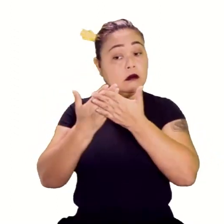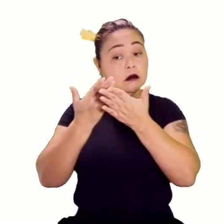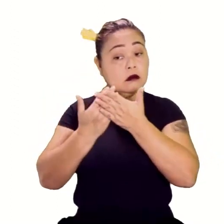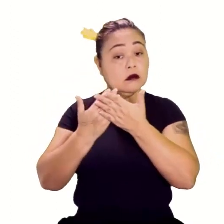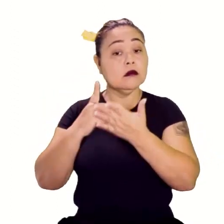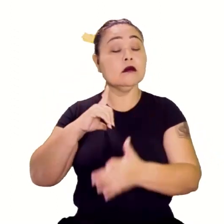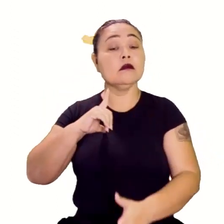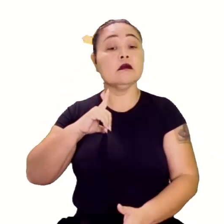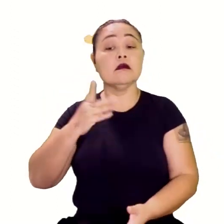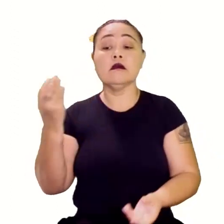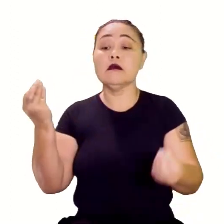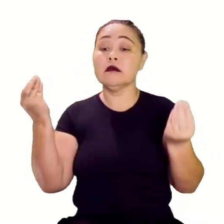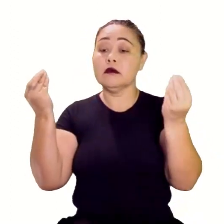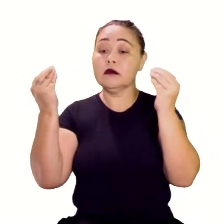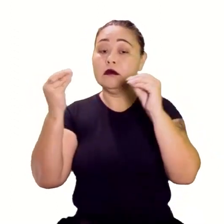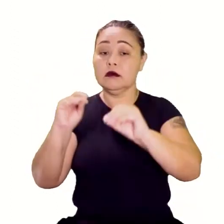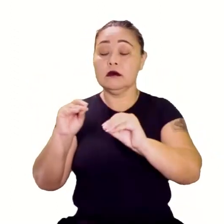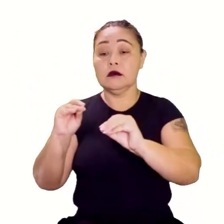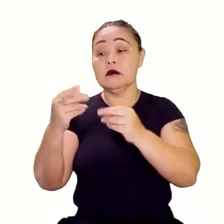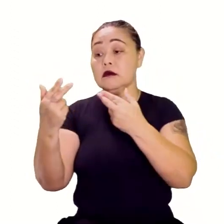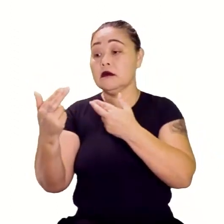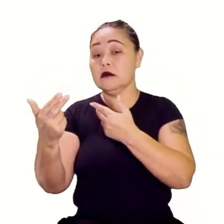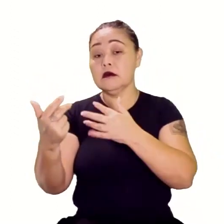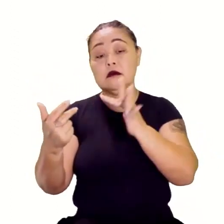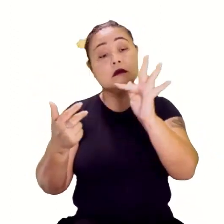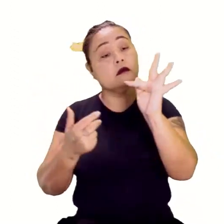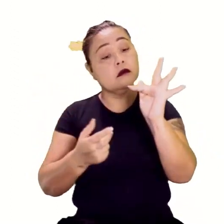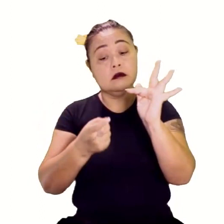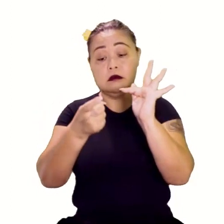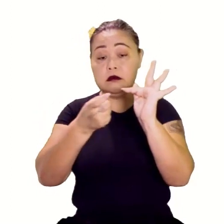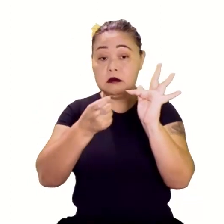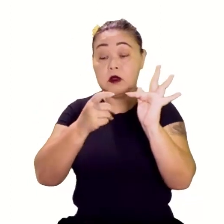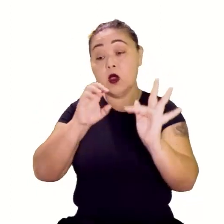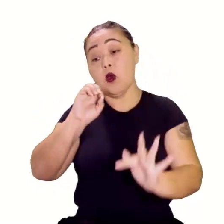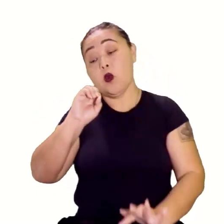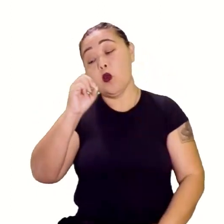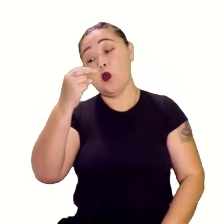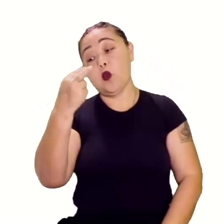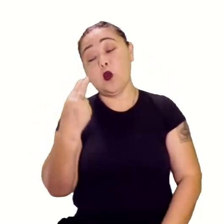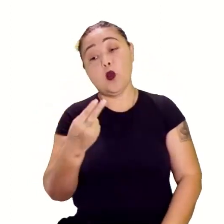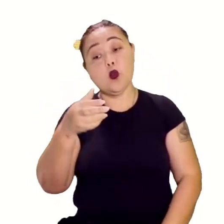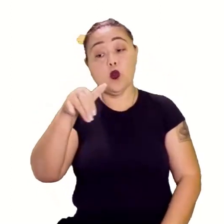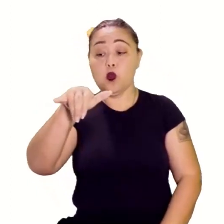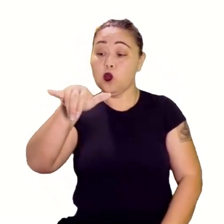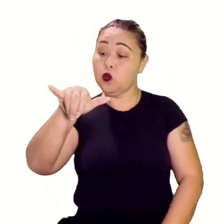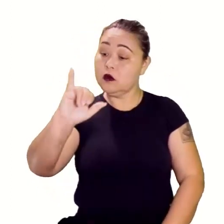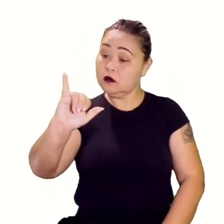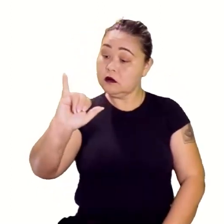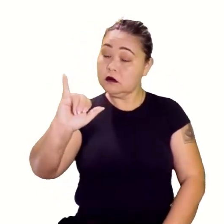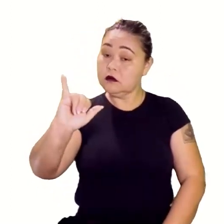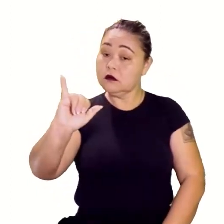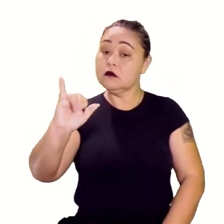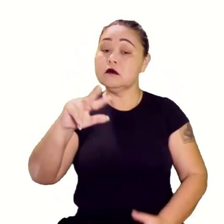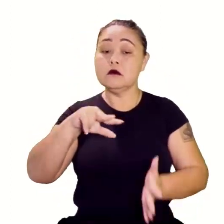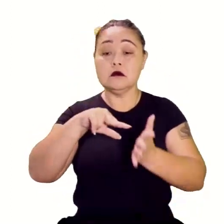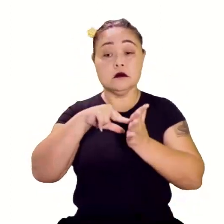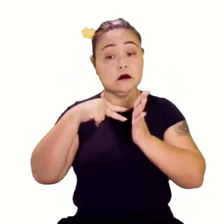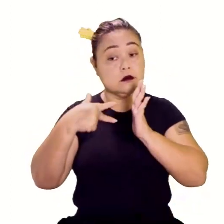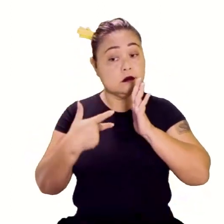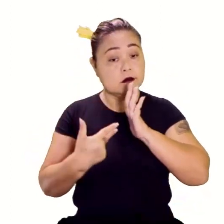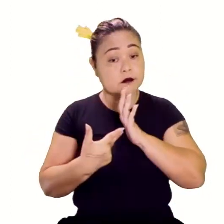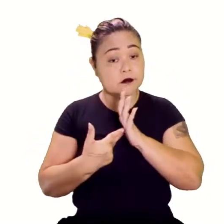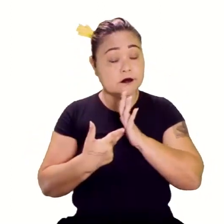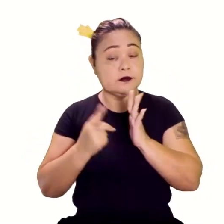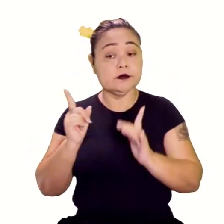log. Agora, a única coisa que a gente iguala a f de x ou y, né? Podemos chamar de y também. Então significa que